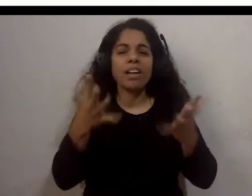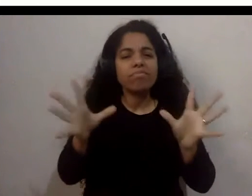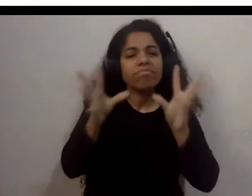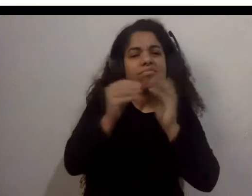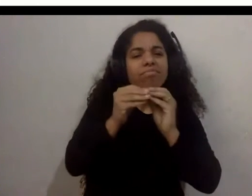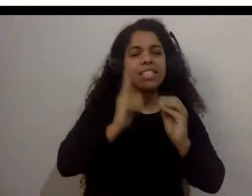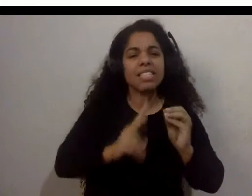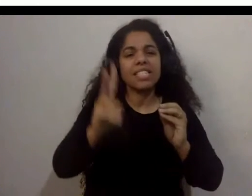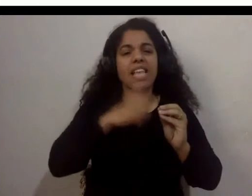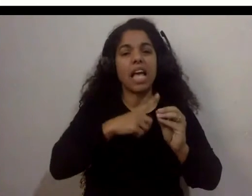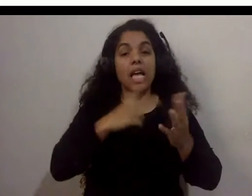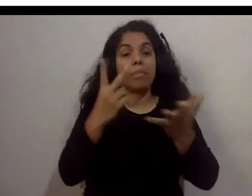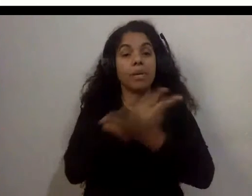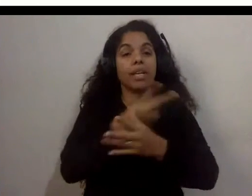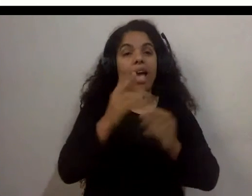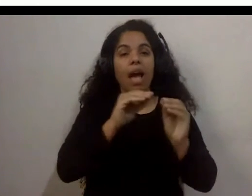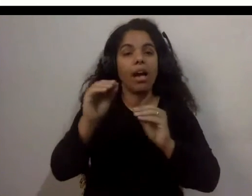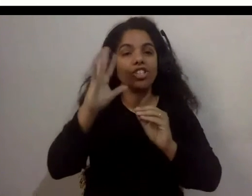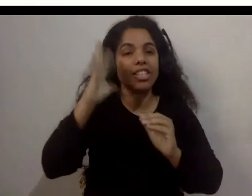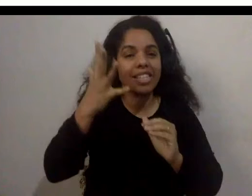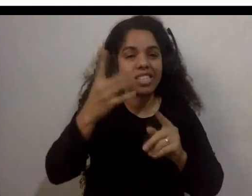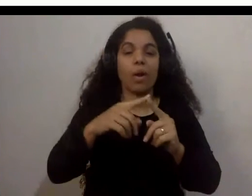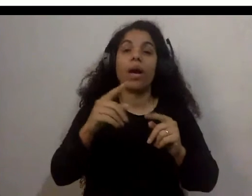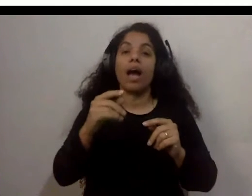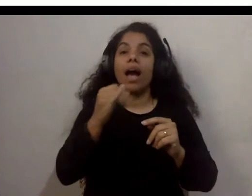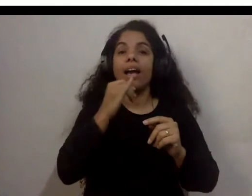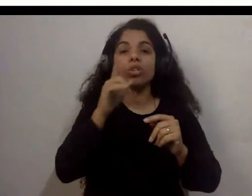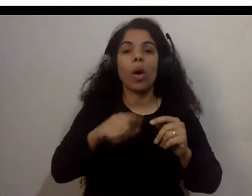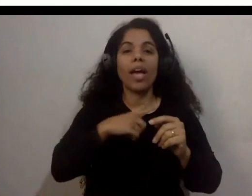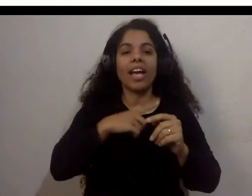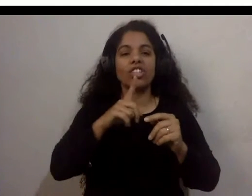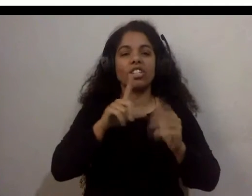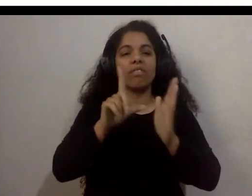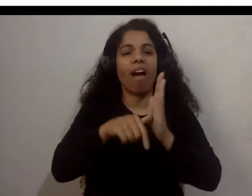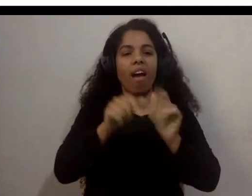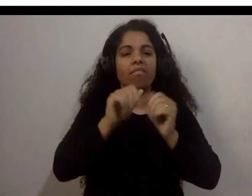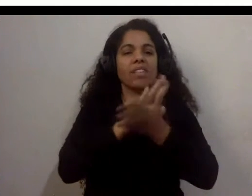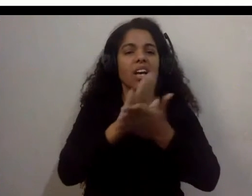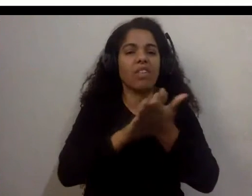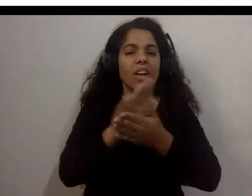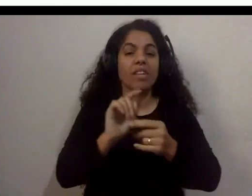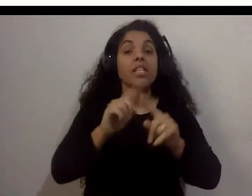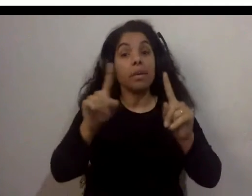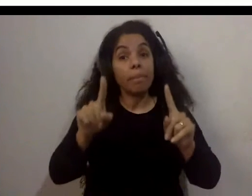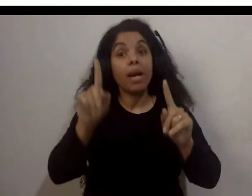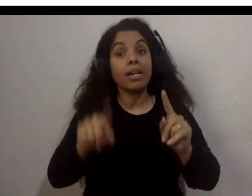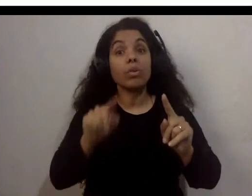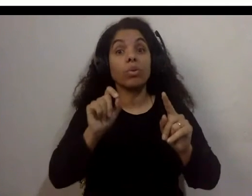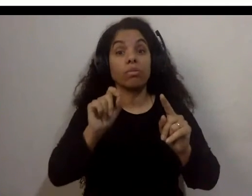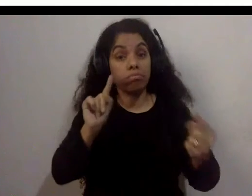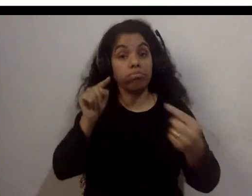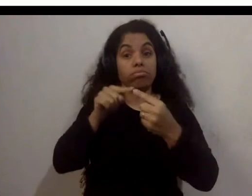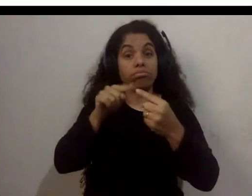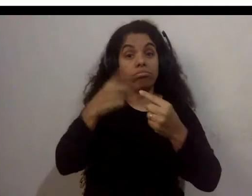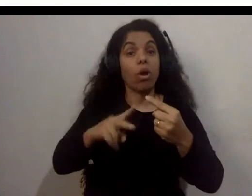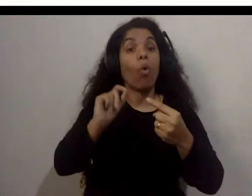que sempre adia decisões. Não quer dizer que a gente vai ser procrastinador ou algo do tipo, mas quer dizer que o nosso